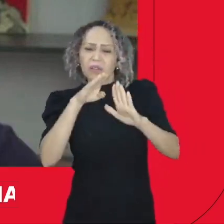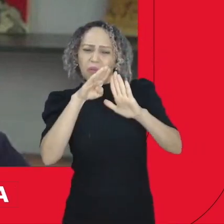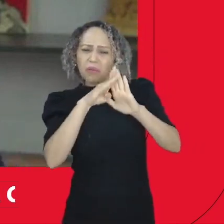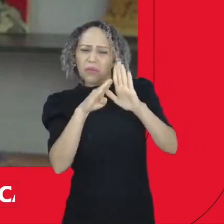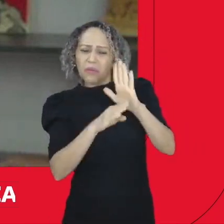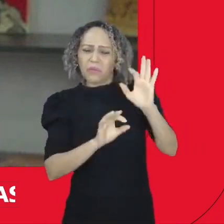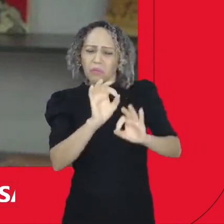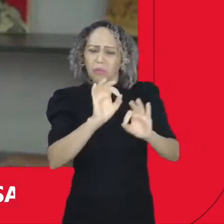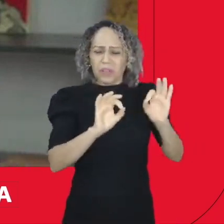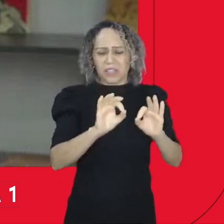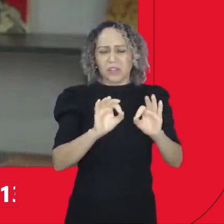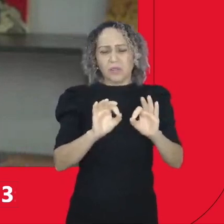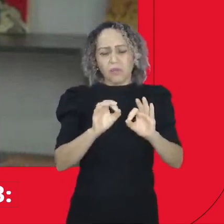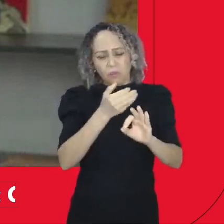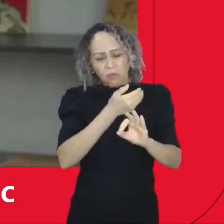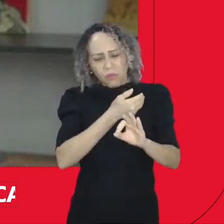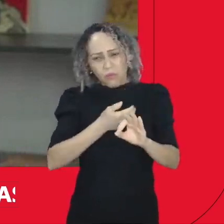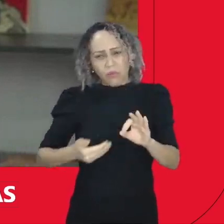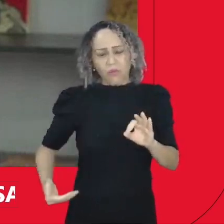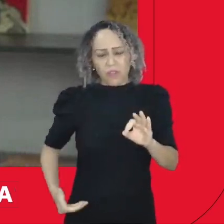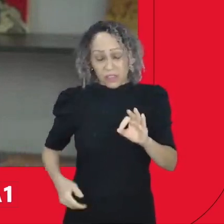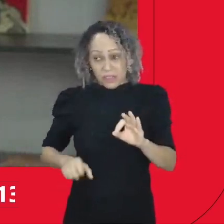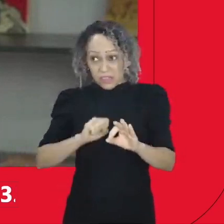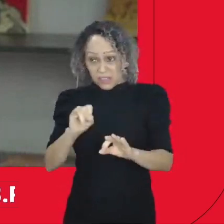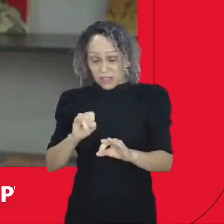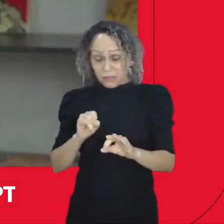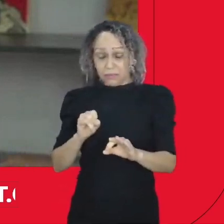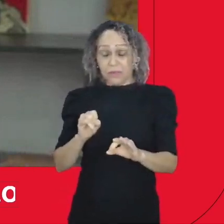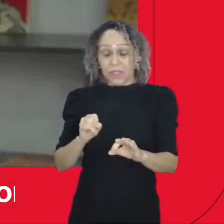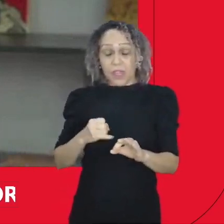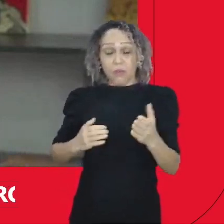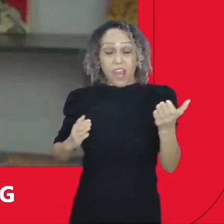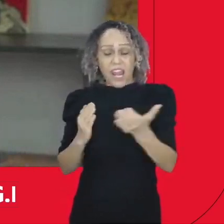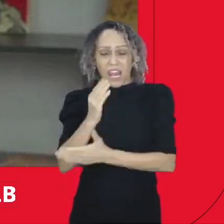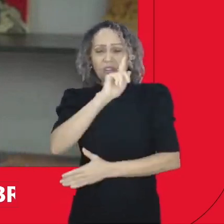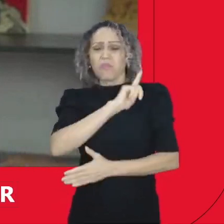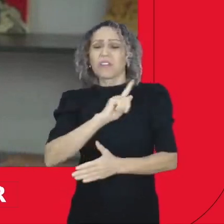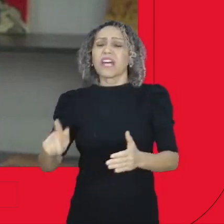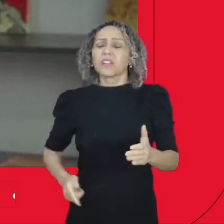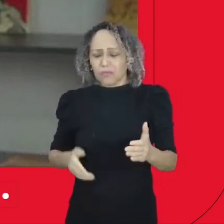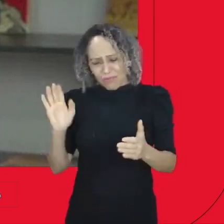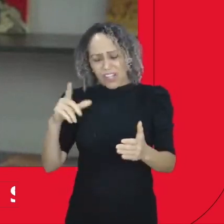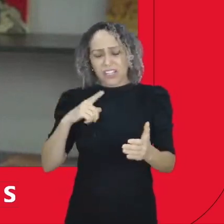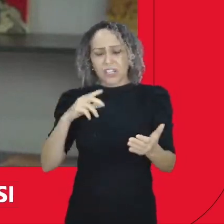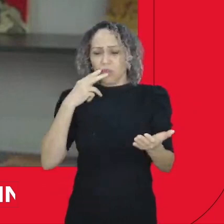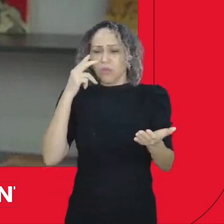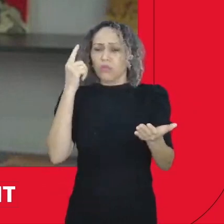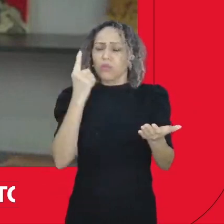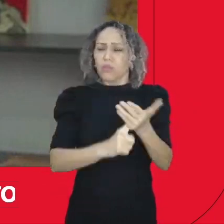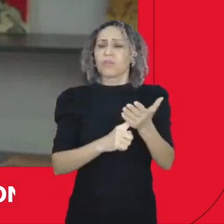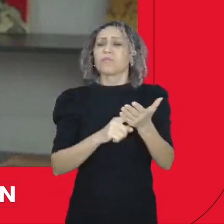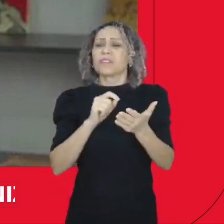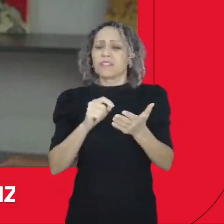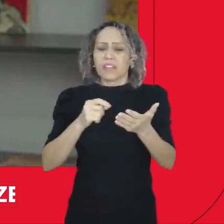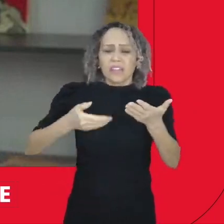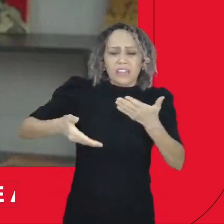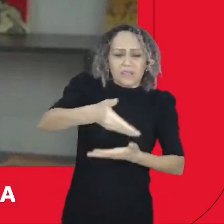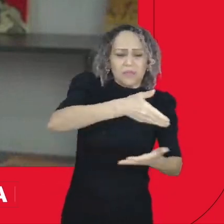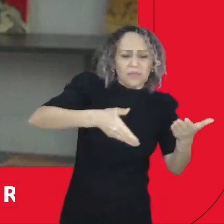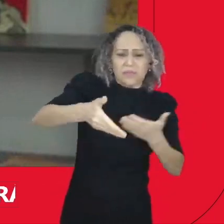Tu sabes que estamos com uma fila enorme de gente esperando para uma consulta, para um exame ou para uma